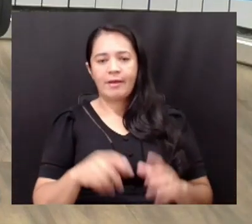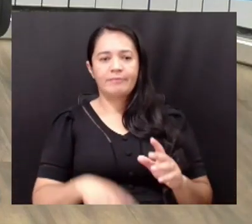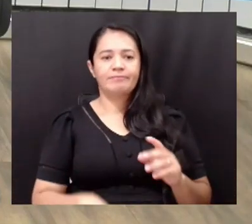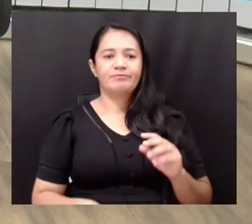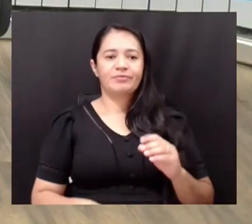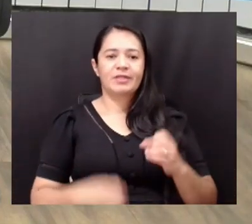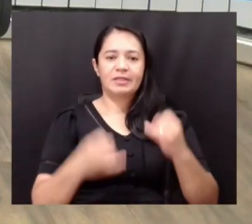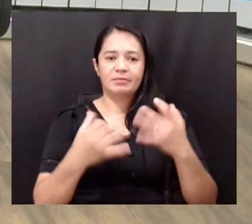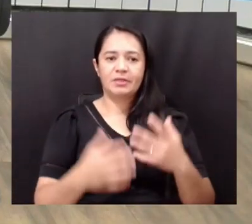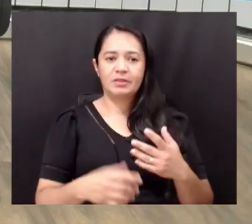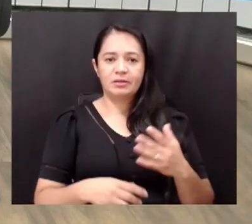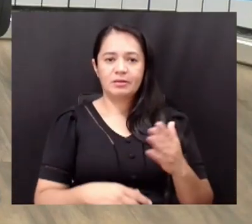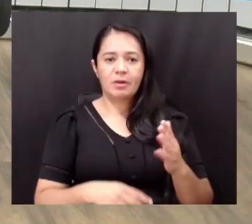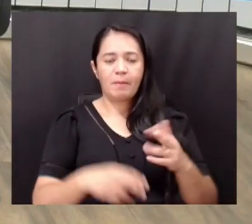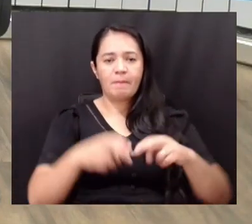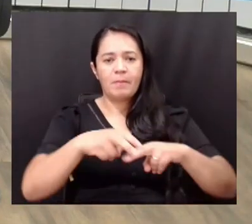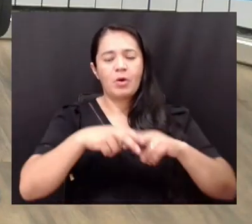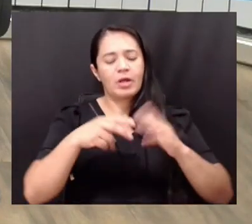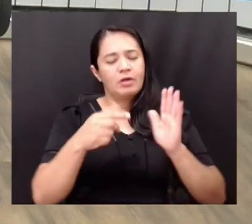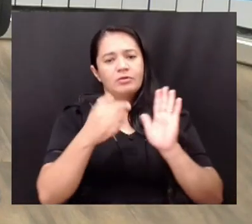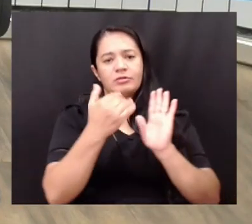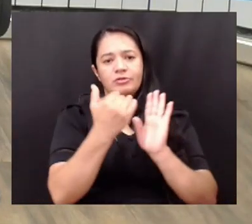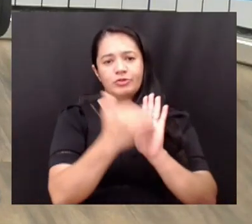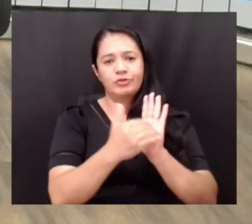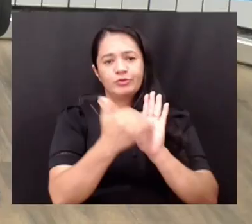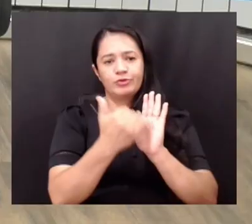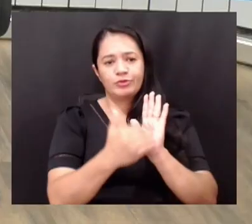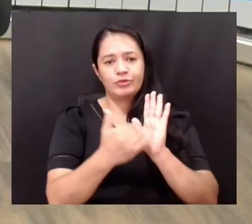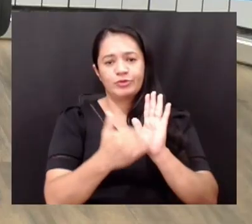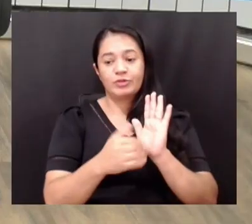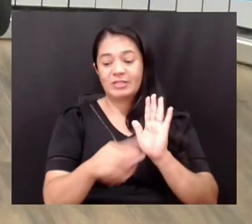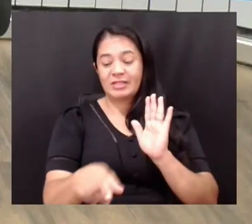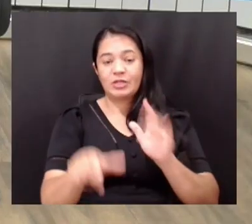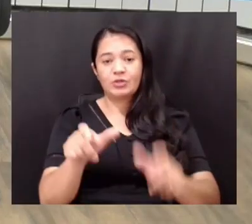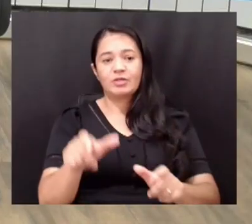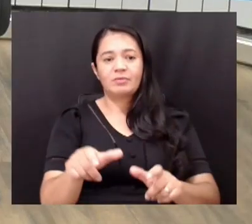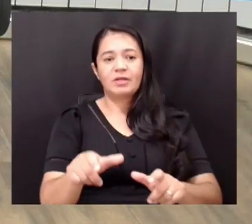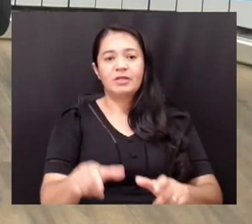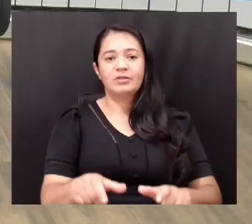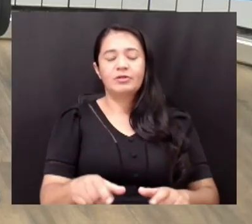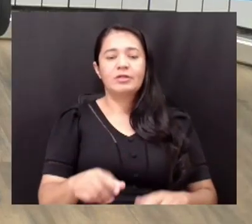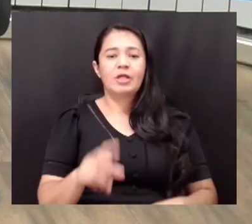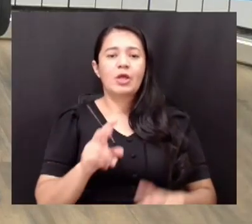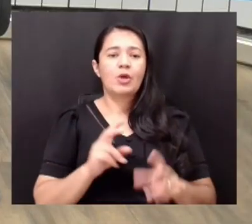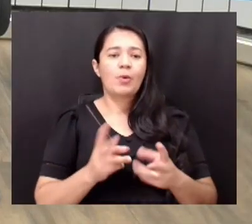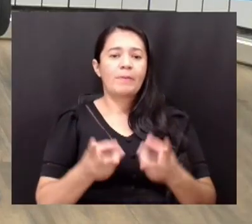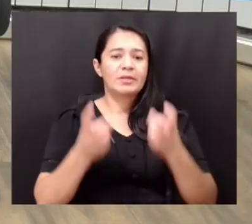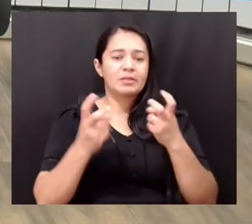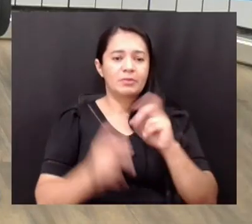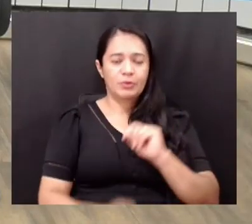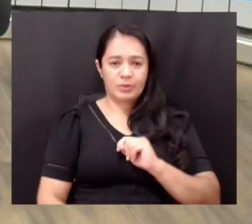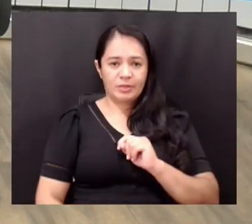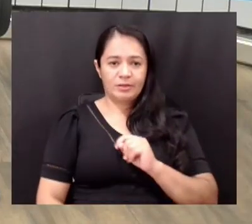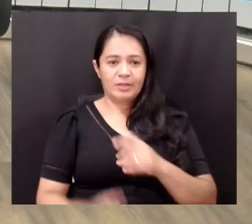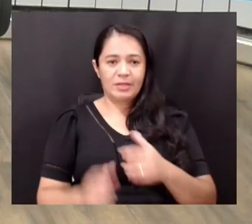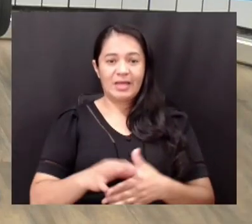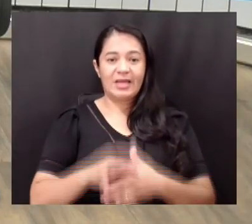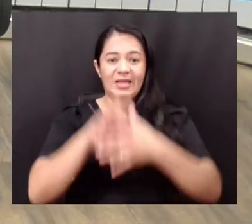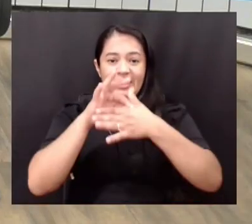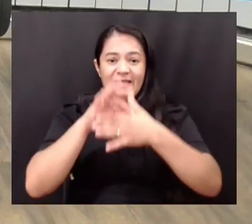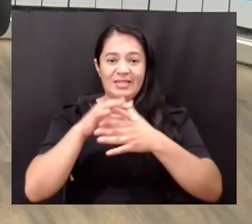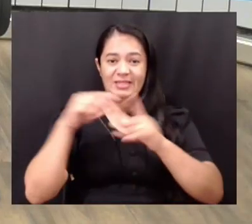esse instrumento, a percepção dos trabalhadores é que a liderança poderia dar um apoio